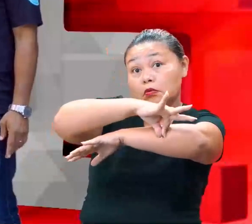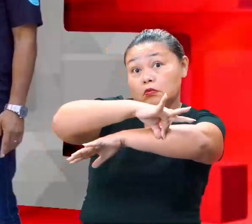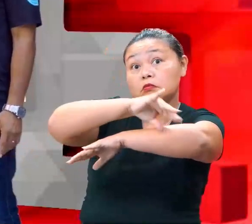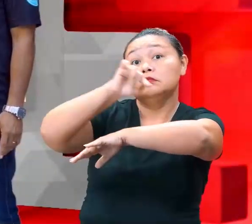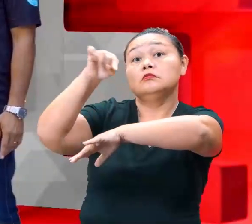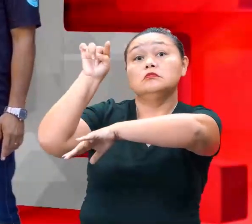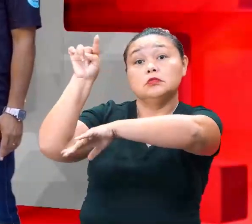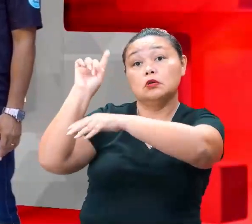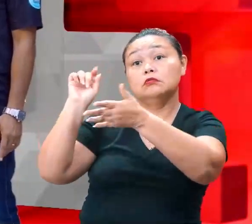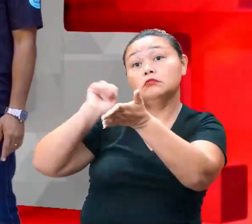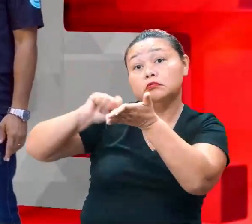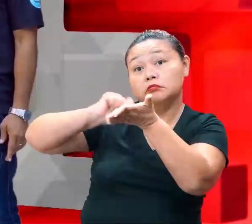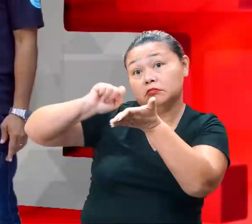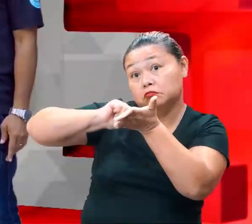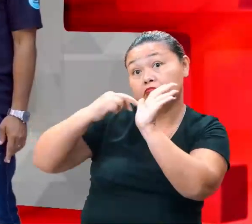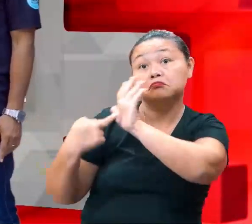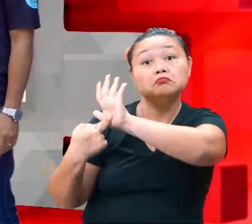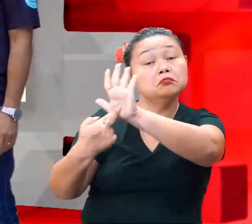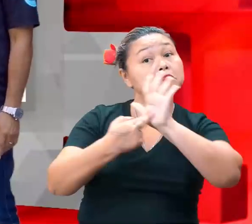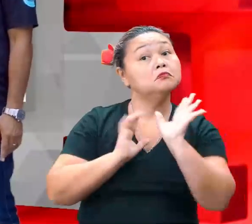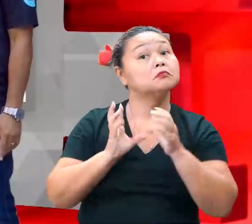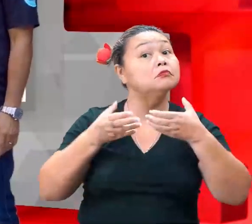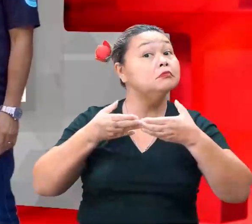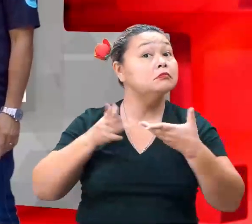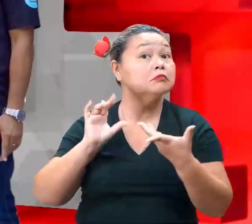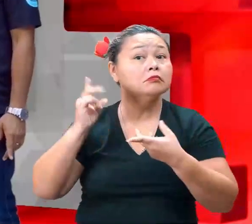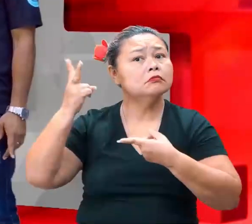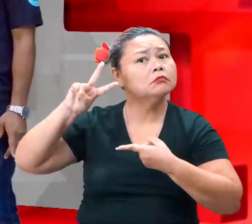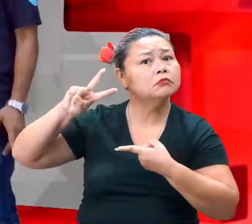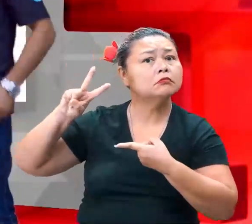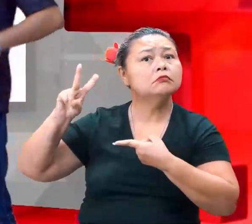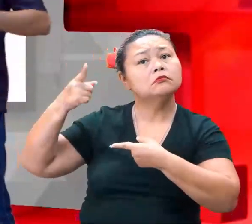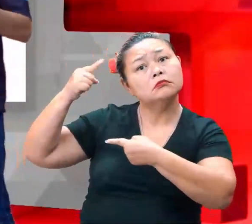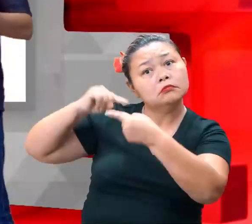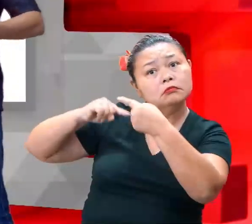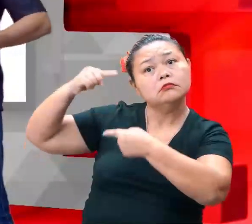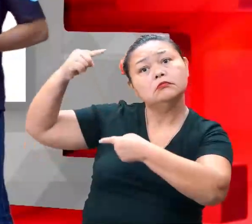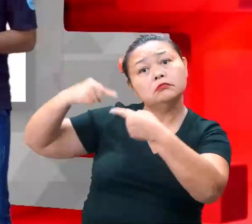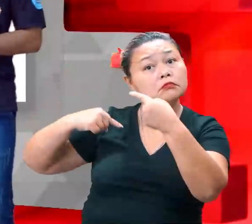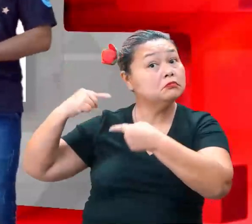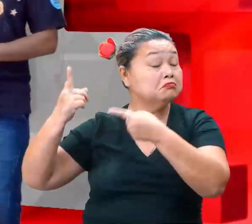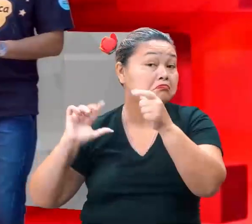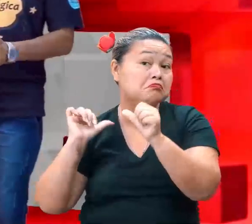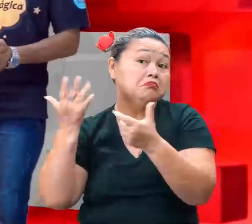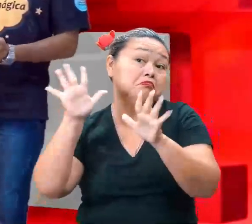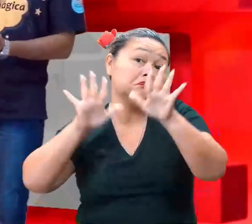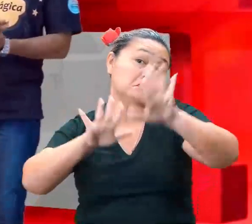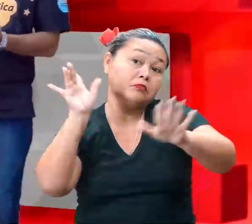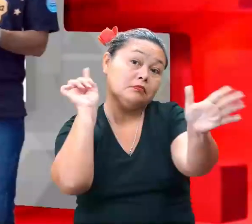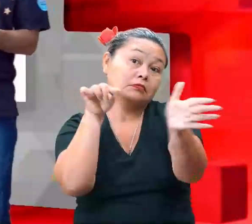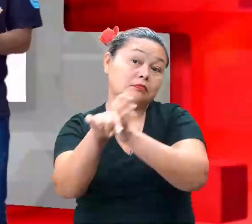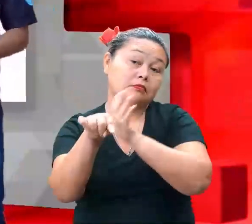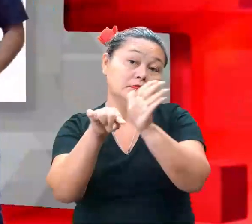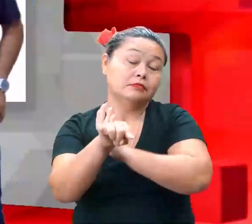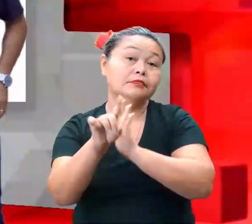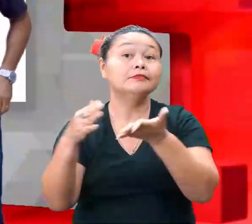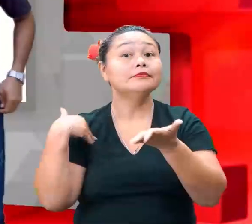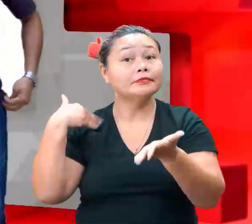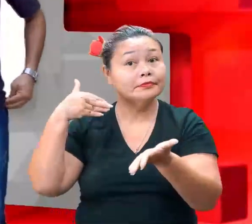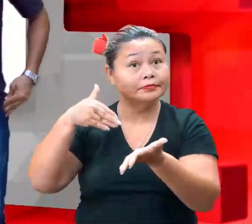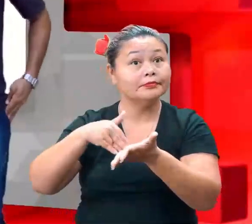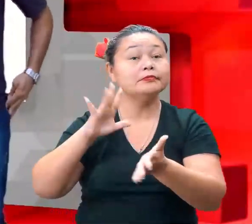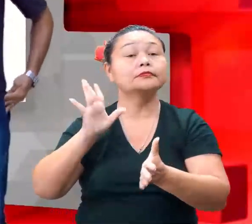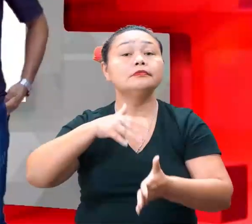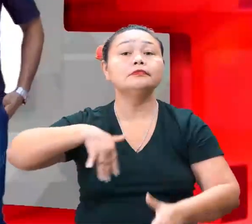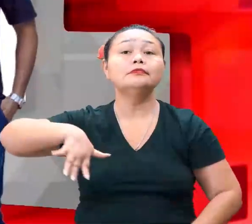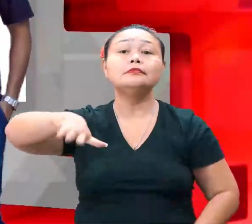e pedir para fazer representação de conjuntos aqui, ou pode cair aqui e pedir na reta, vai depender da questão. E até aí a gente viu a parte